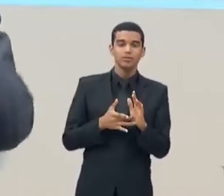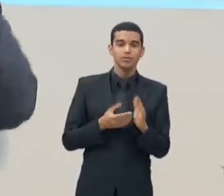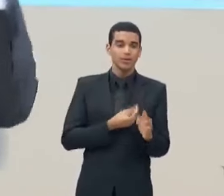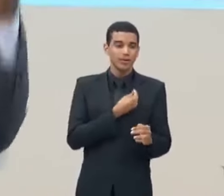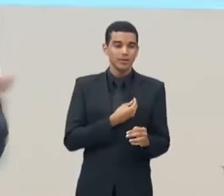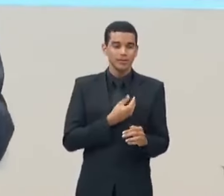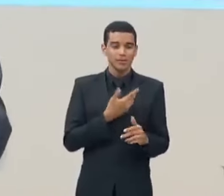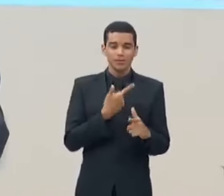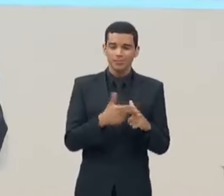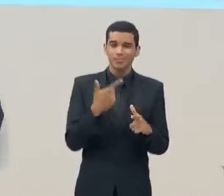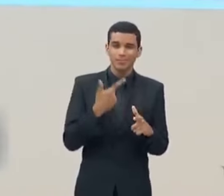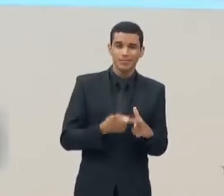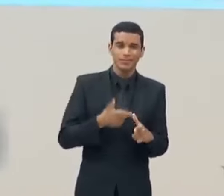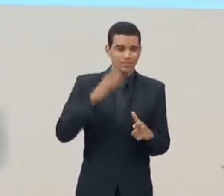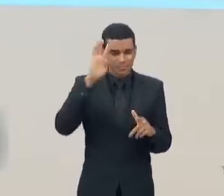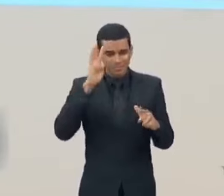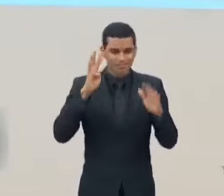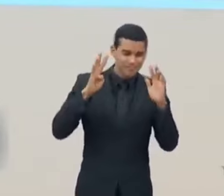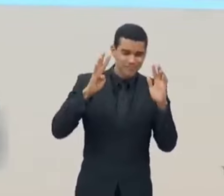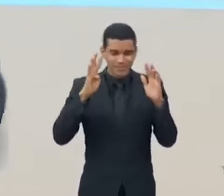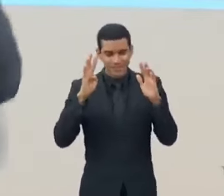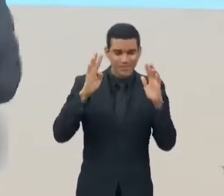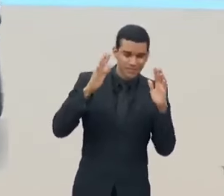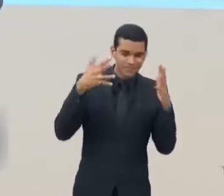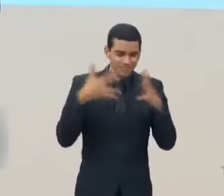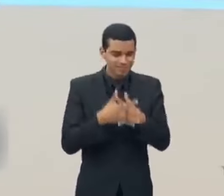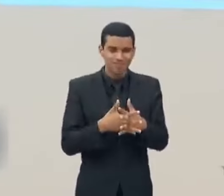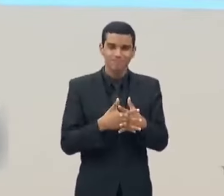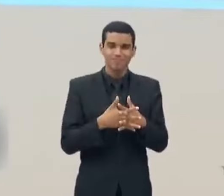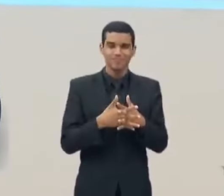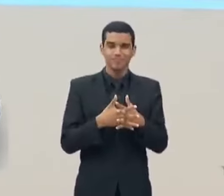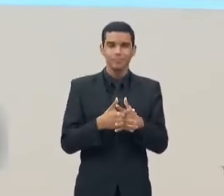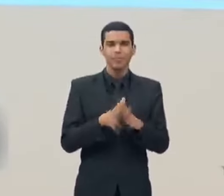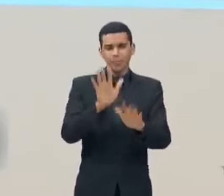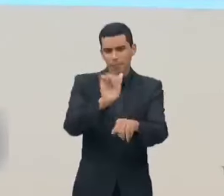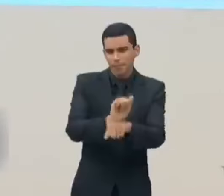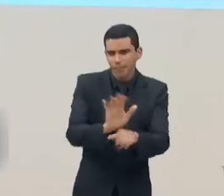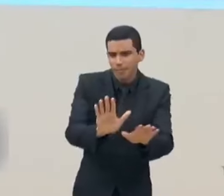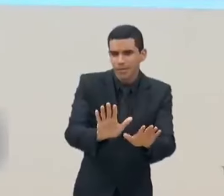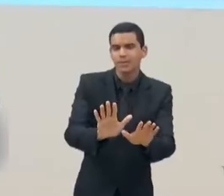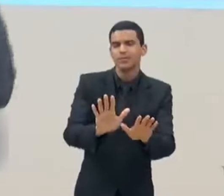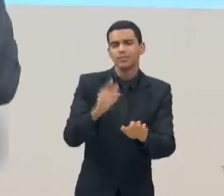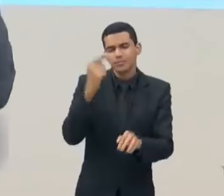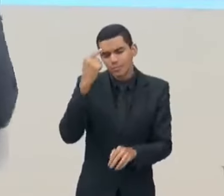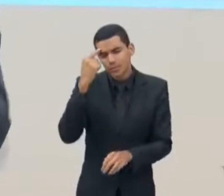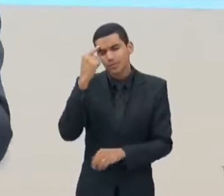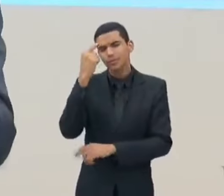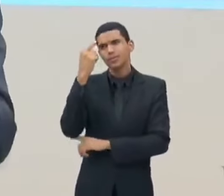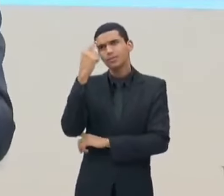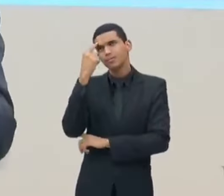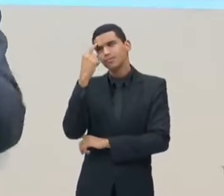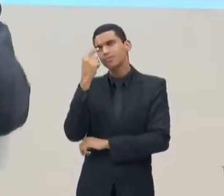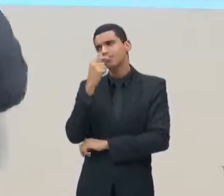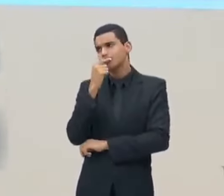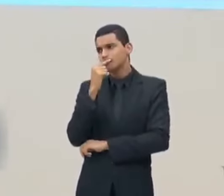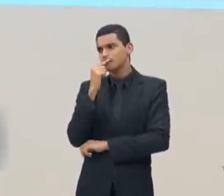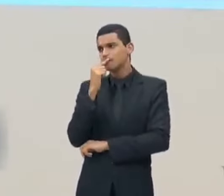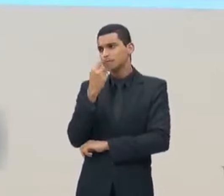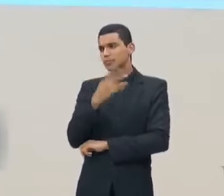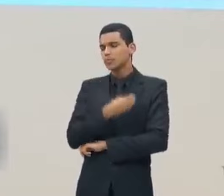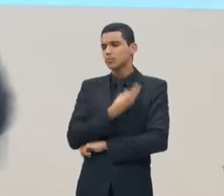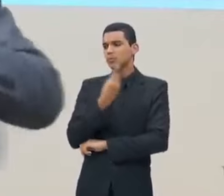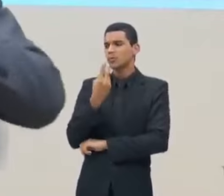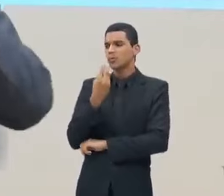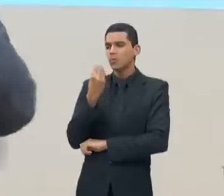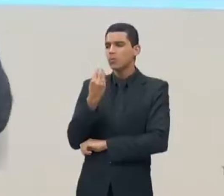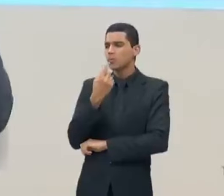resolução para os problemas. Pare agora, pense, medite, reflita sobre a sua